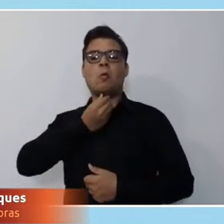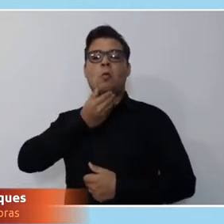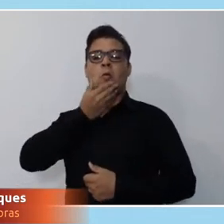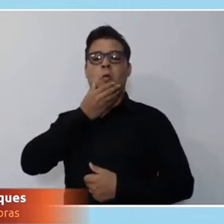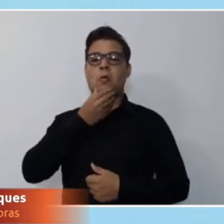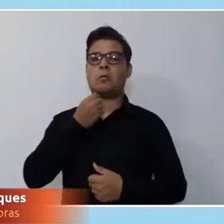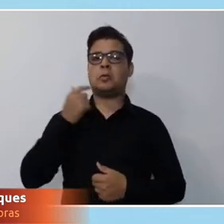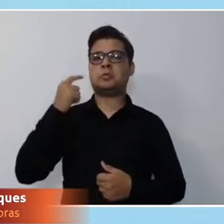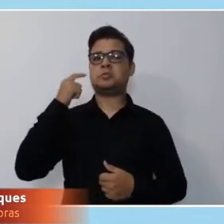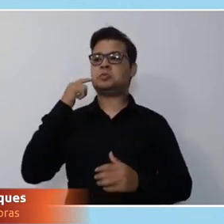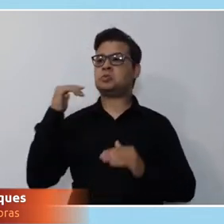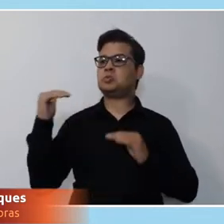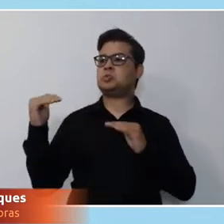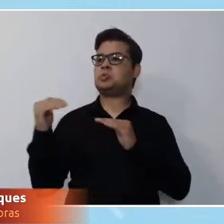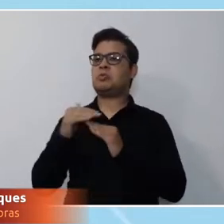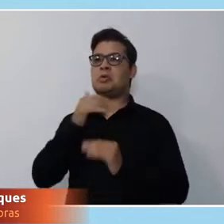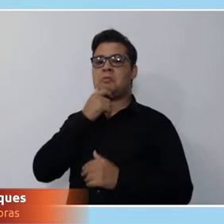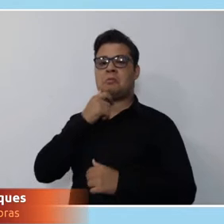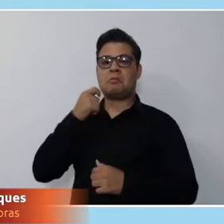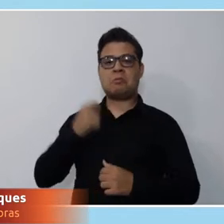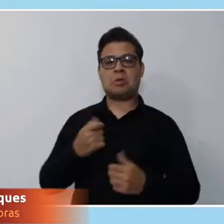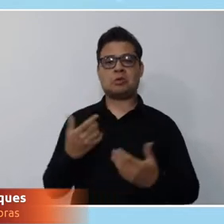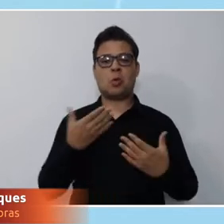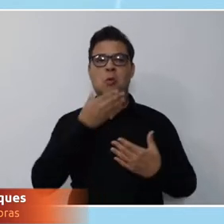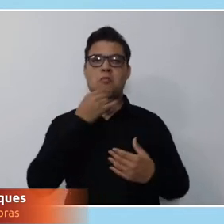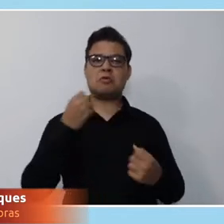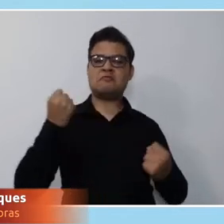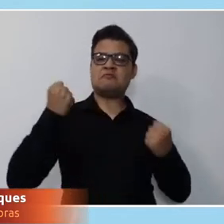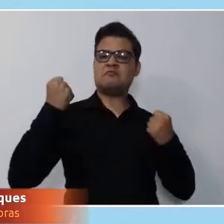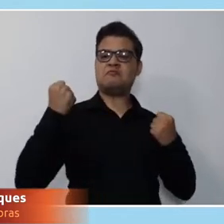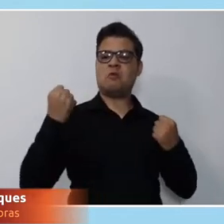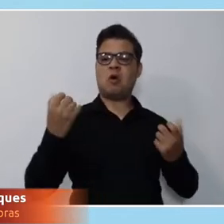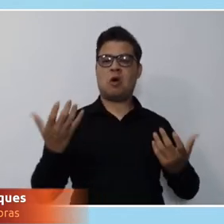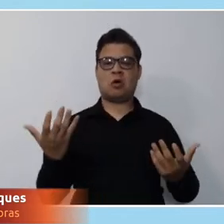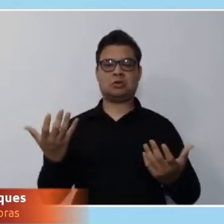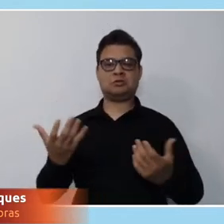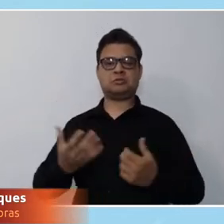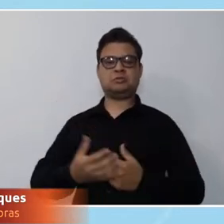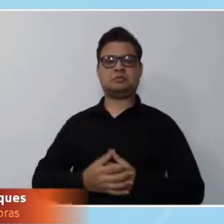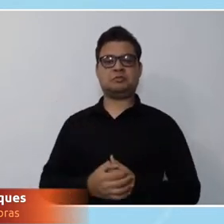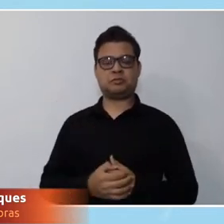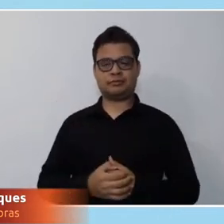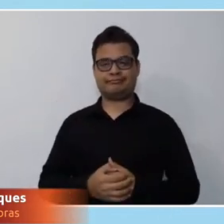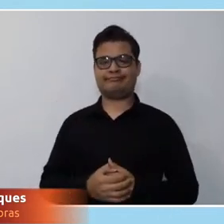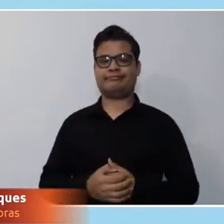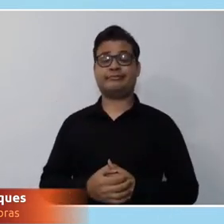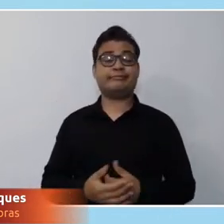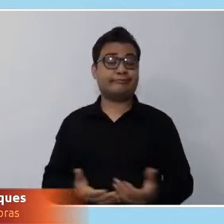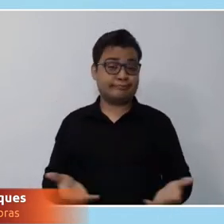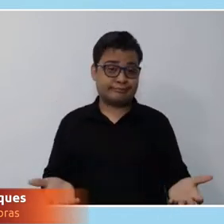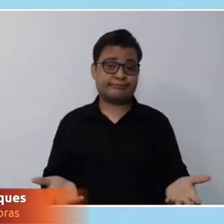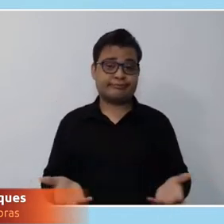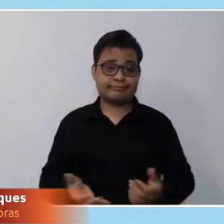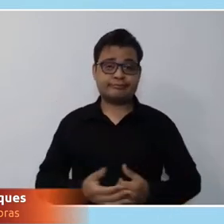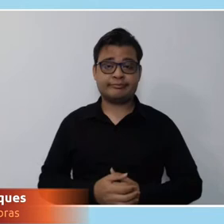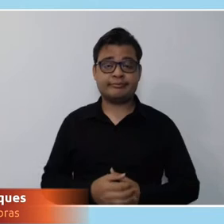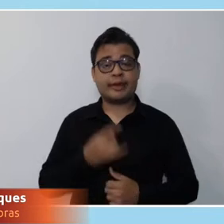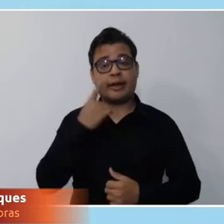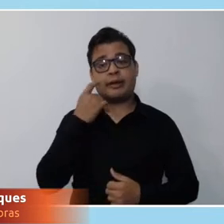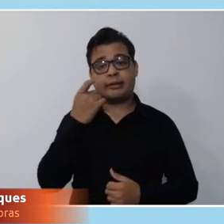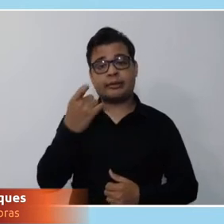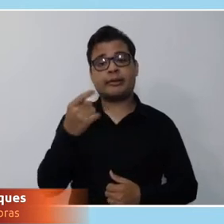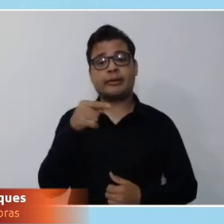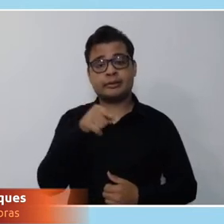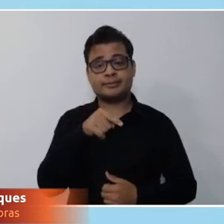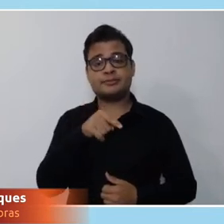compartilham aí nessa ideia da virilidade do homem. Olha, sinceramente, é muito interessante como ele